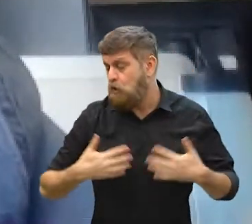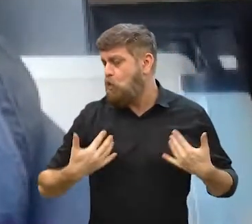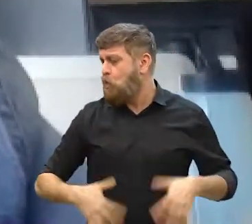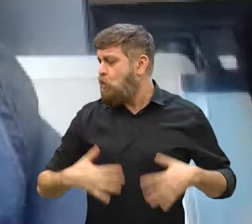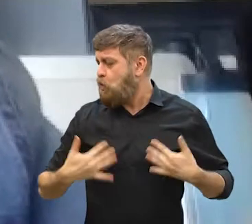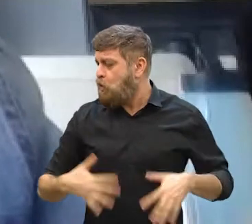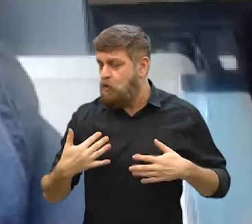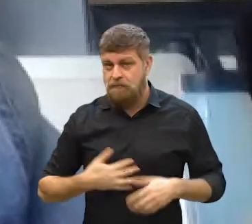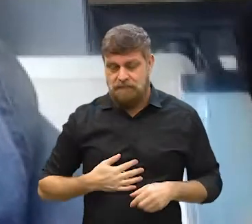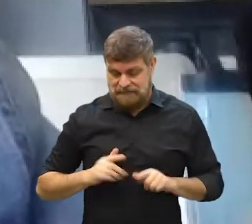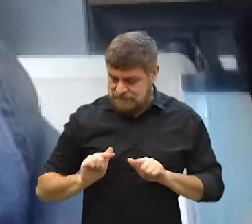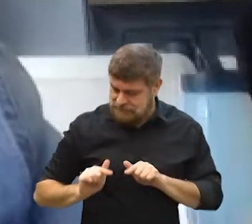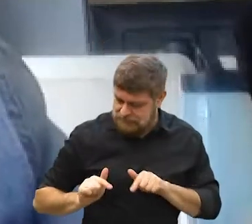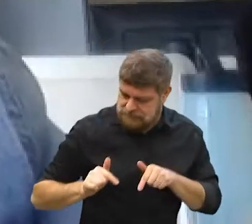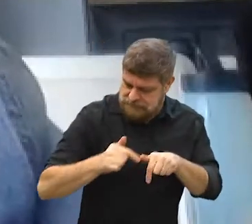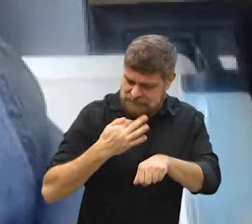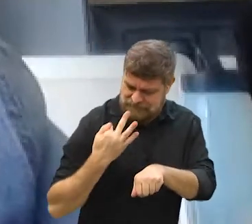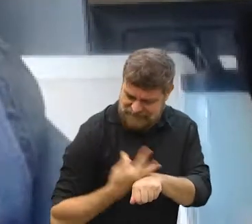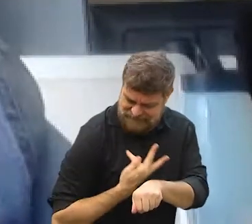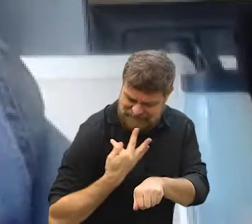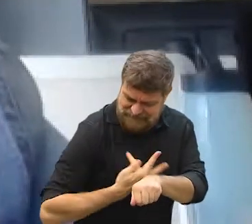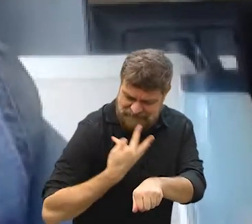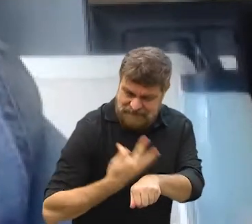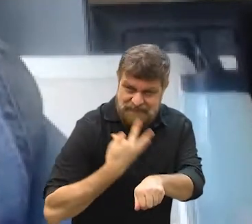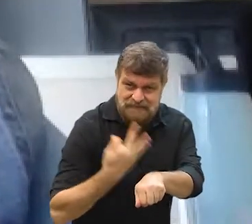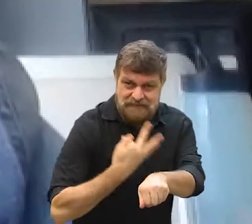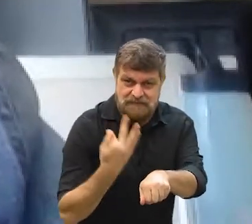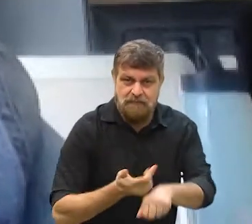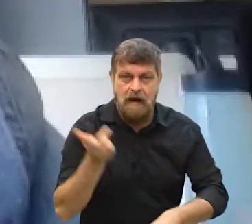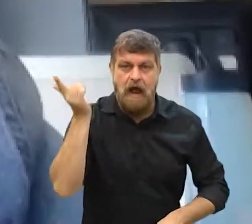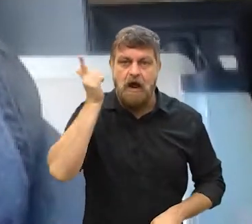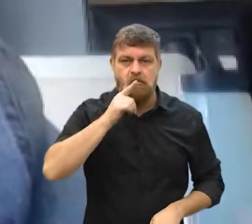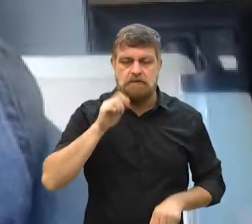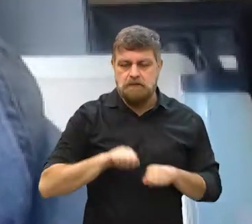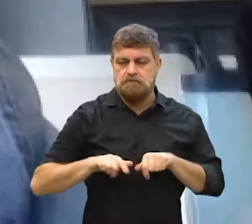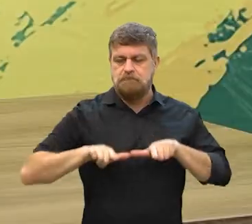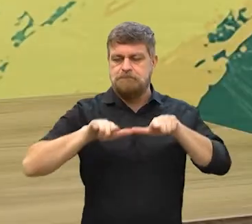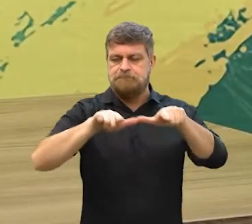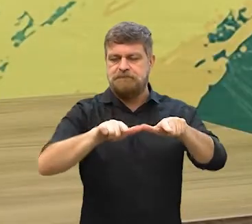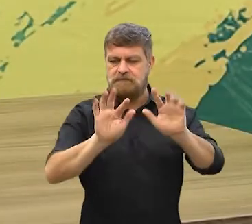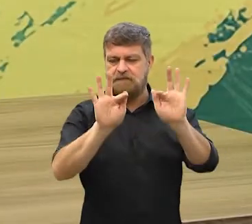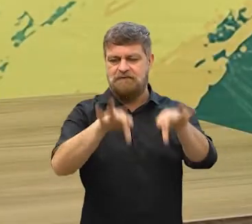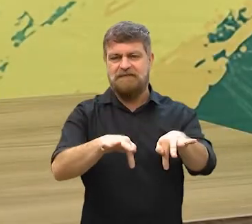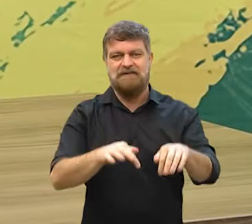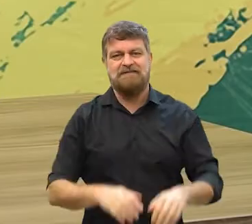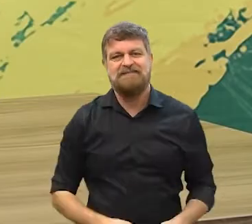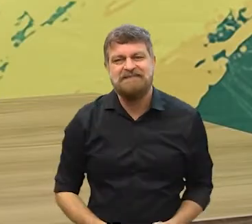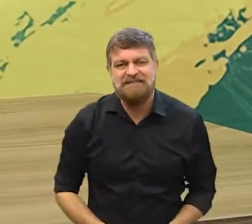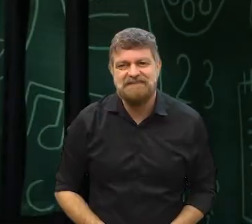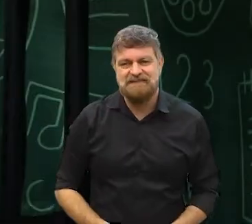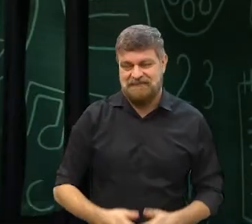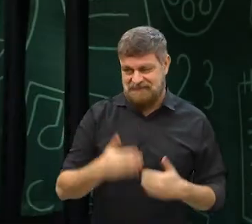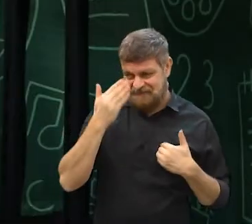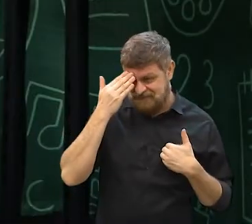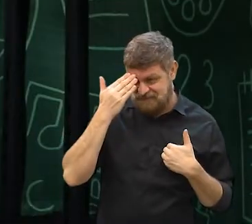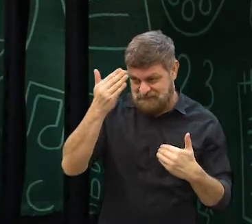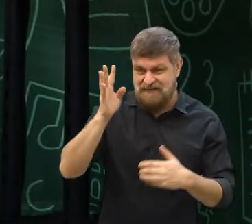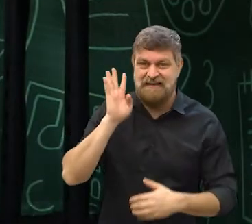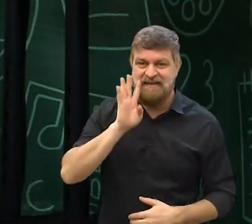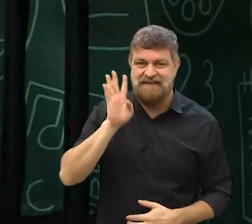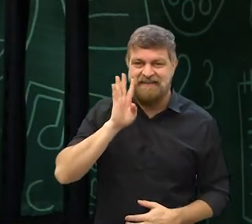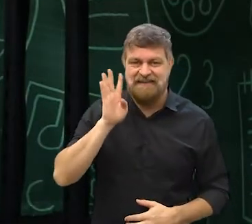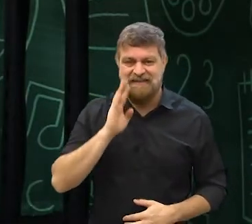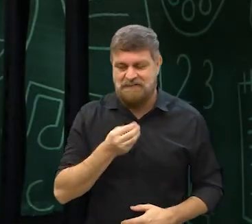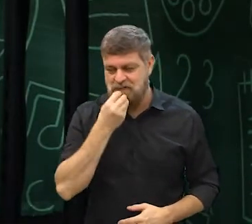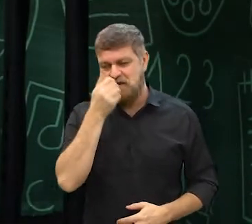mas persistir para conseguir chegar no final. Legal, obrigado, viu, Cristina, pela entrevista aqui. Que